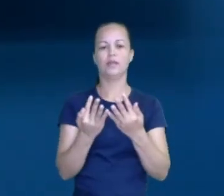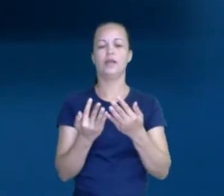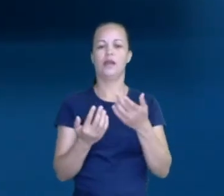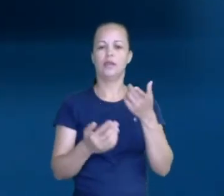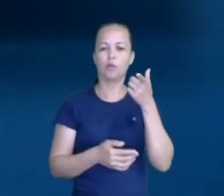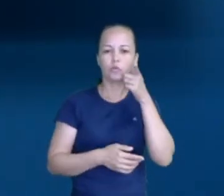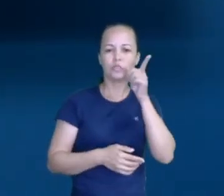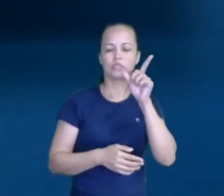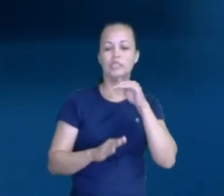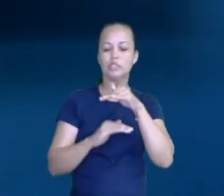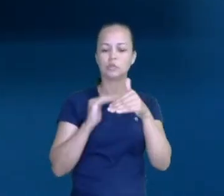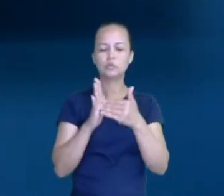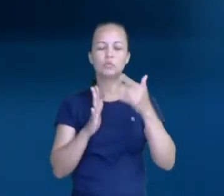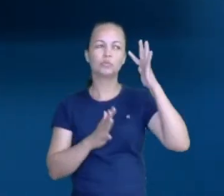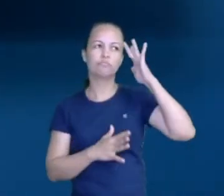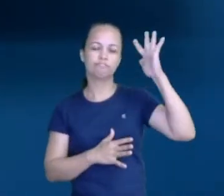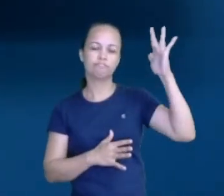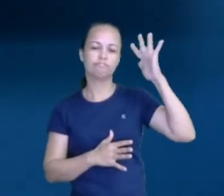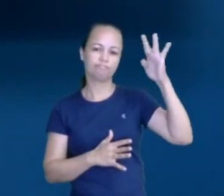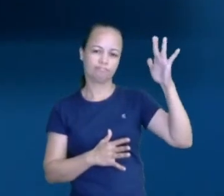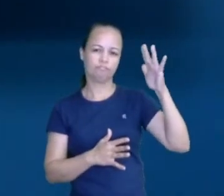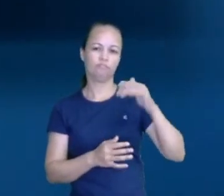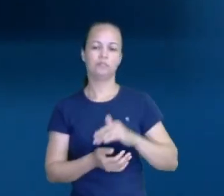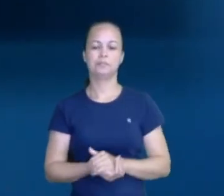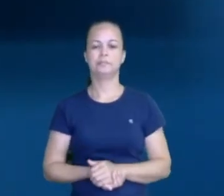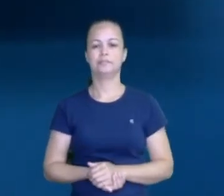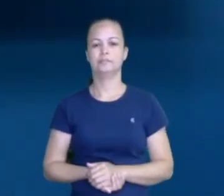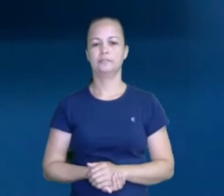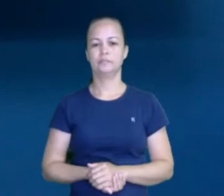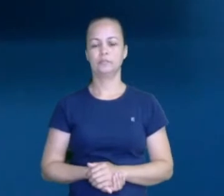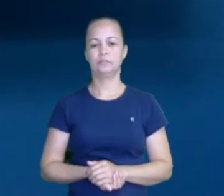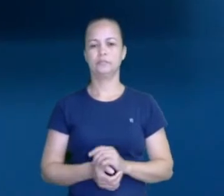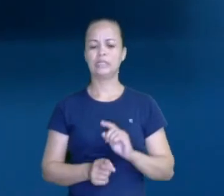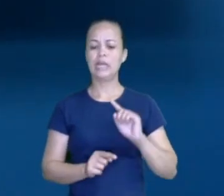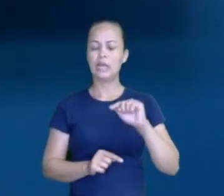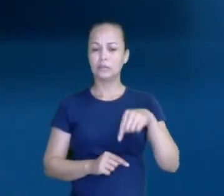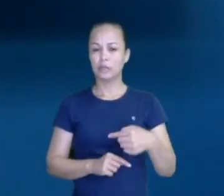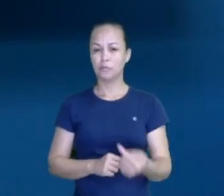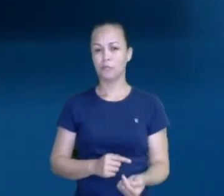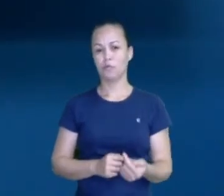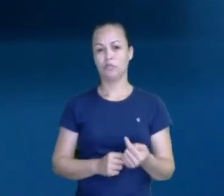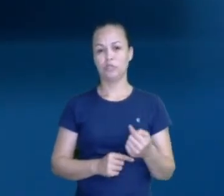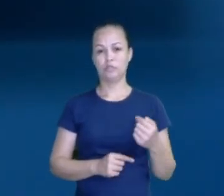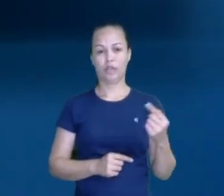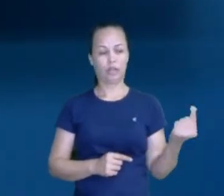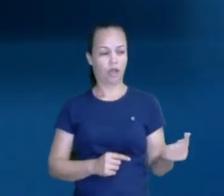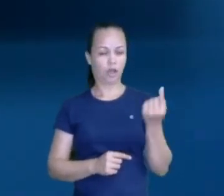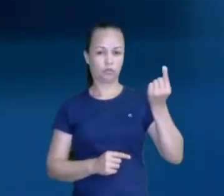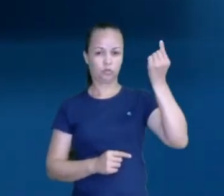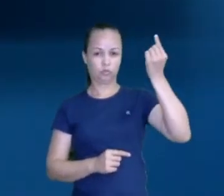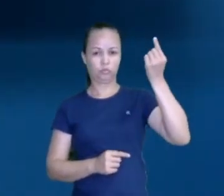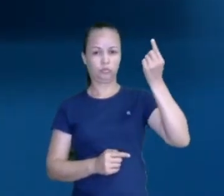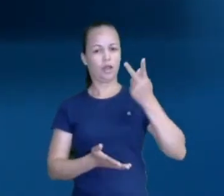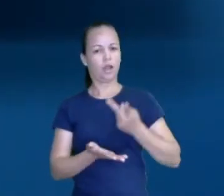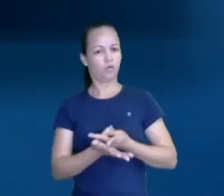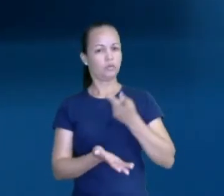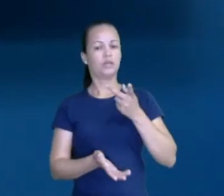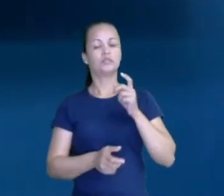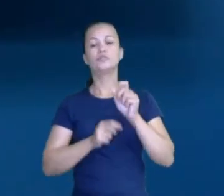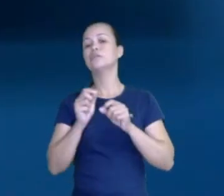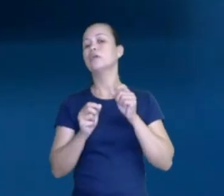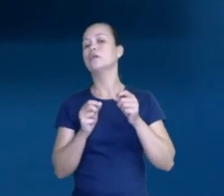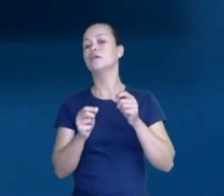tudo aquilo que você sonha. E depois que a gente se torna adulto, o que é que acontece? A gente